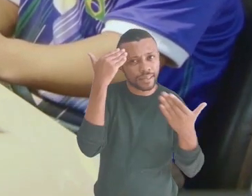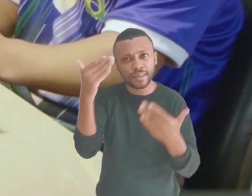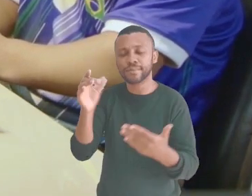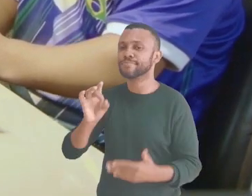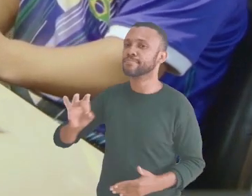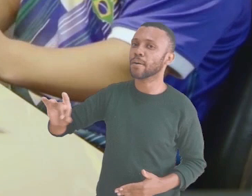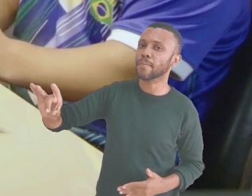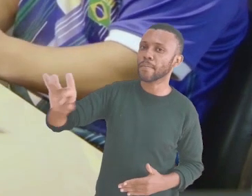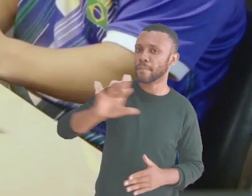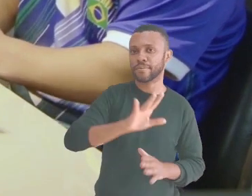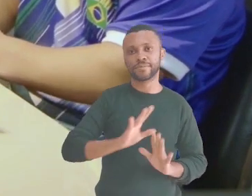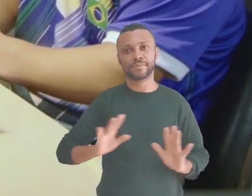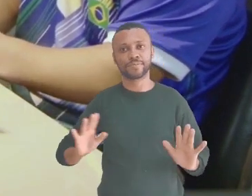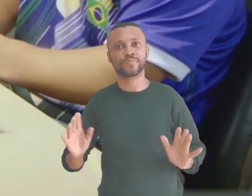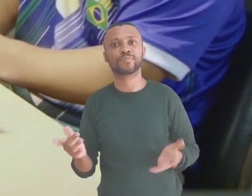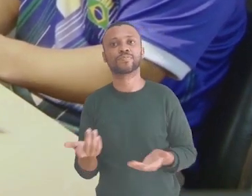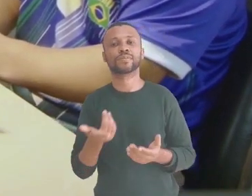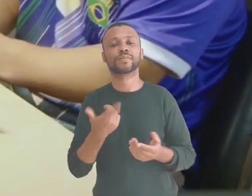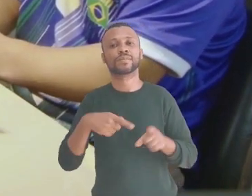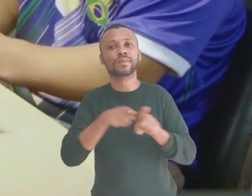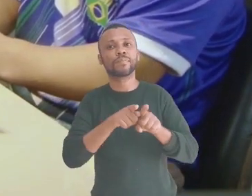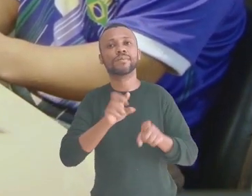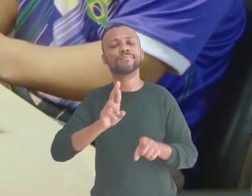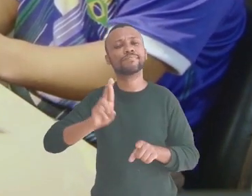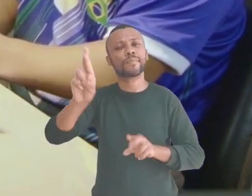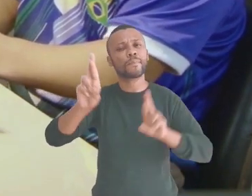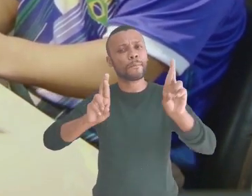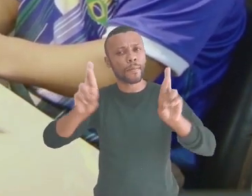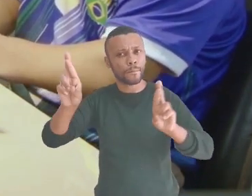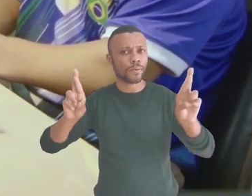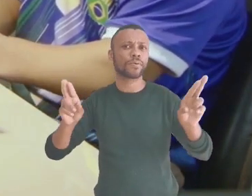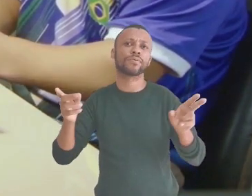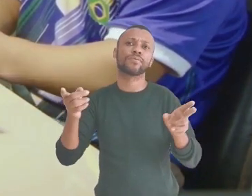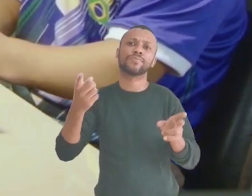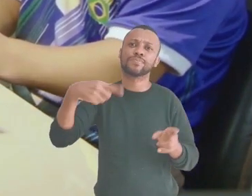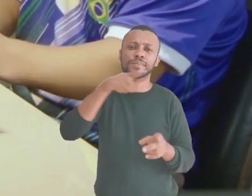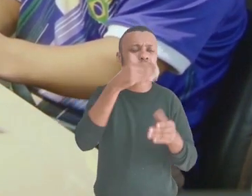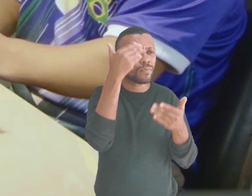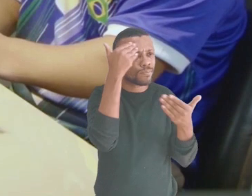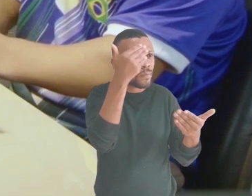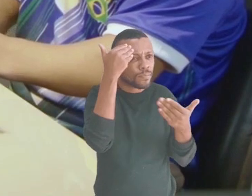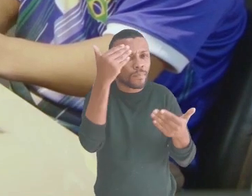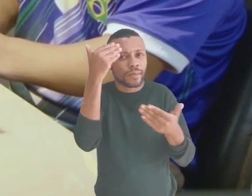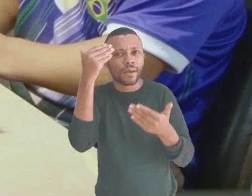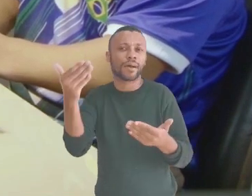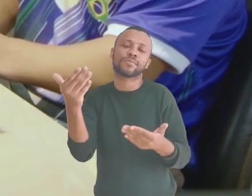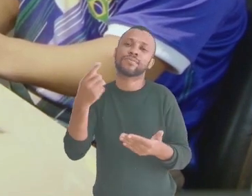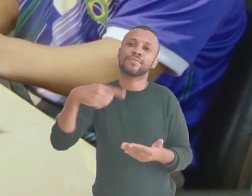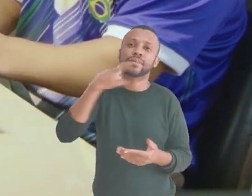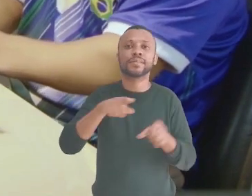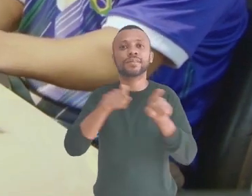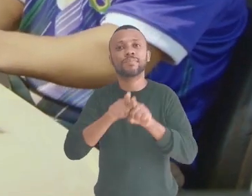Uninaval, ao Educomunicador também a Priscila e a Cristiane Ecker Fornazieri, um beijo para vocês, meninas, e ao